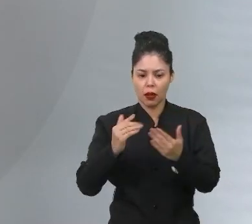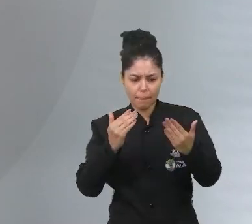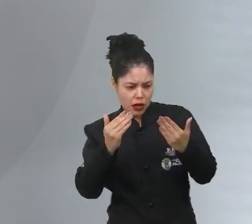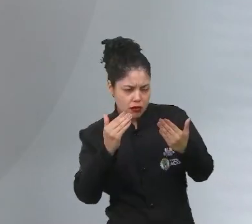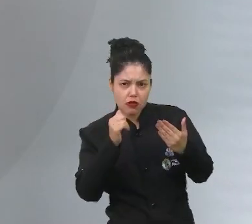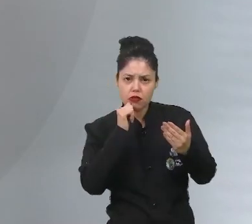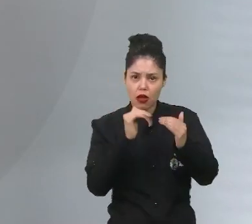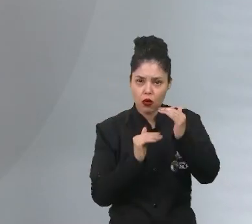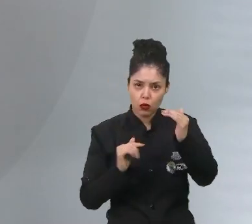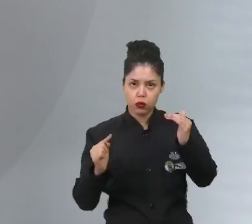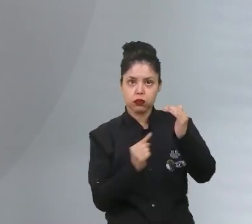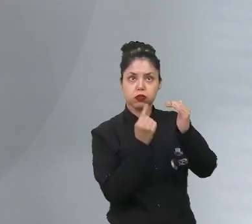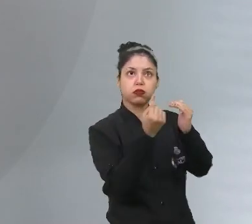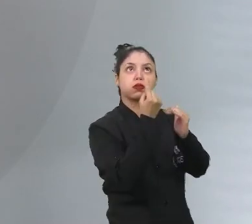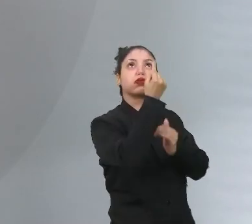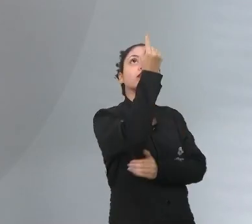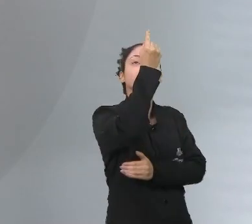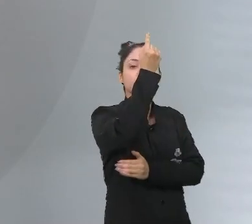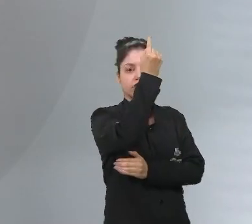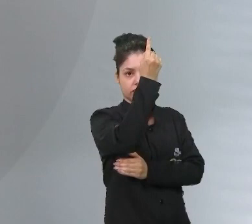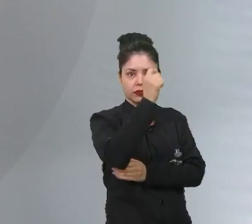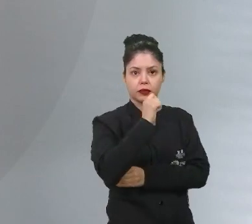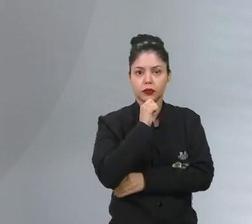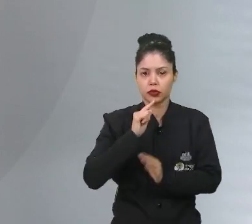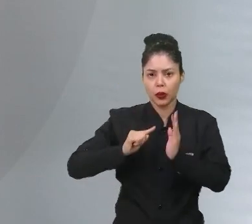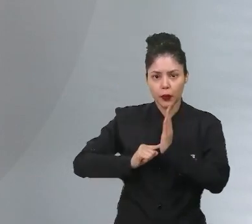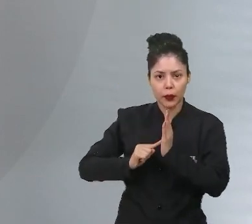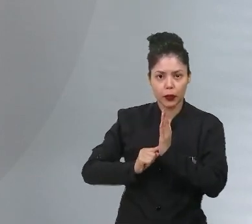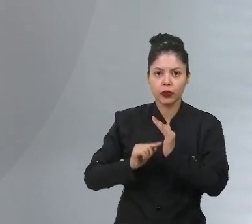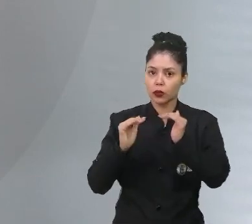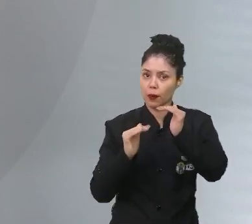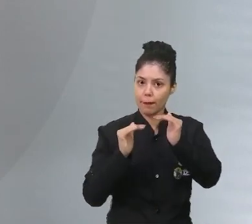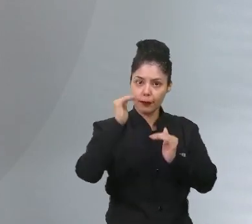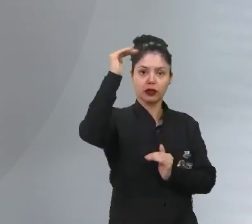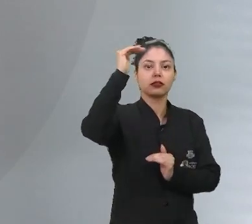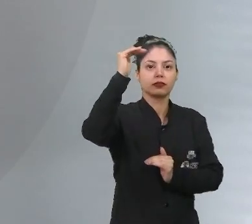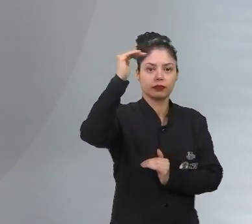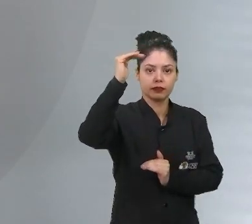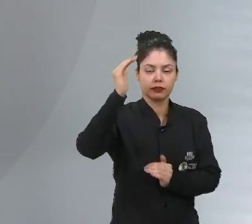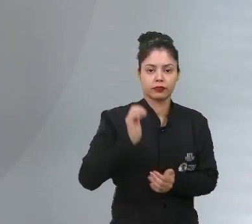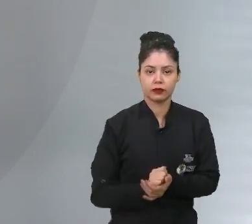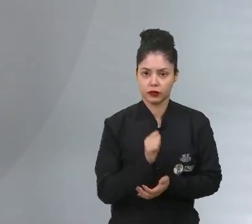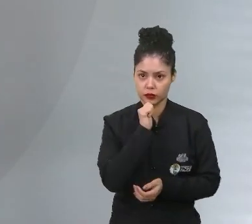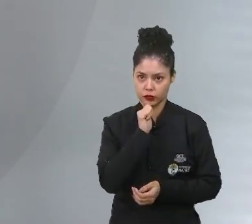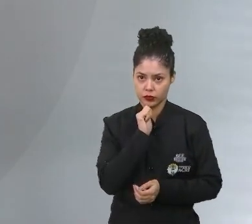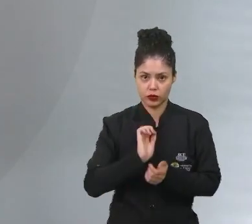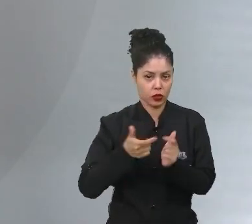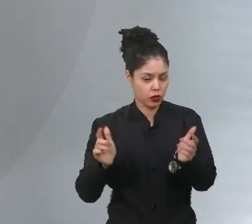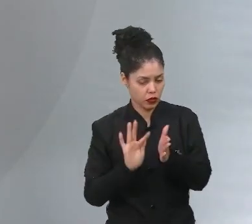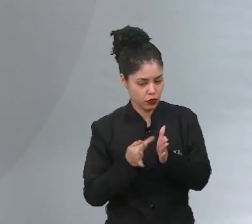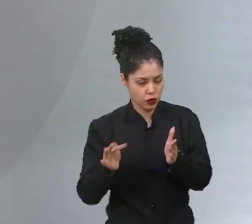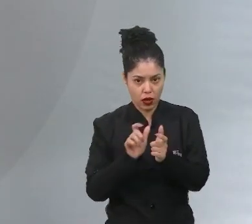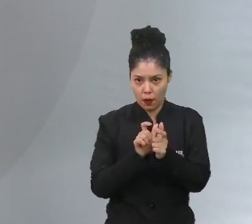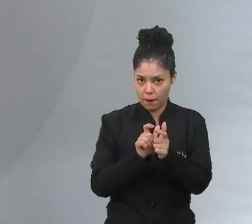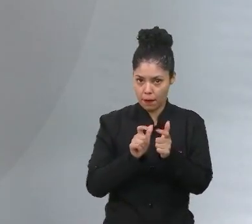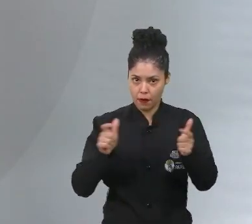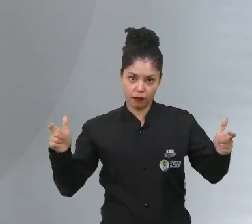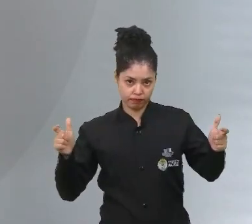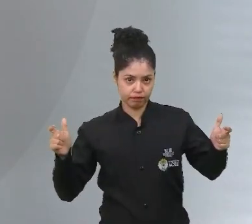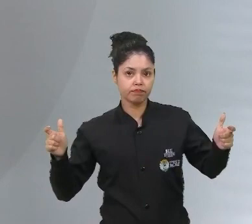uma altura máxima. A gente chama de ponto de máximo. Então, fica a dica. Quando a função for crescente,